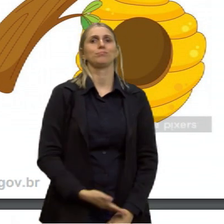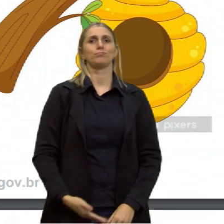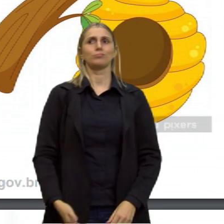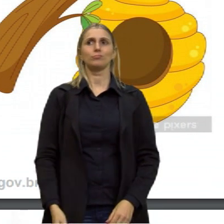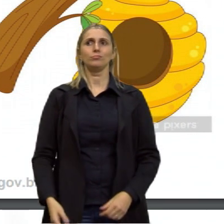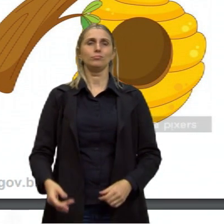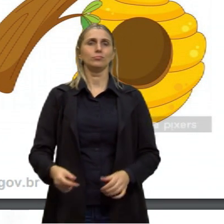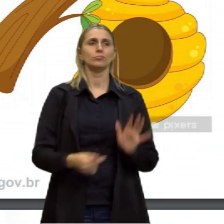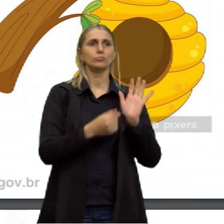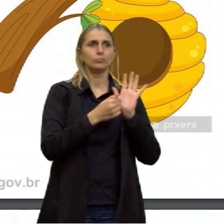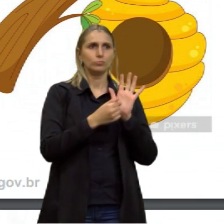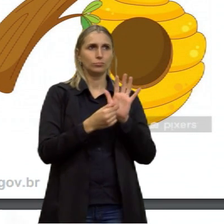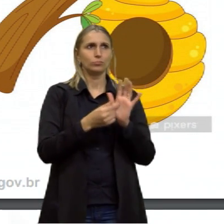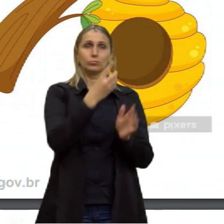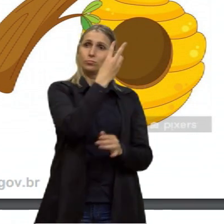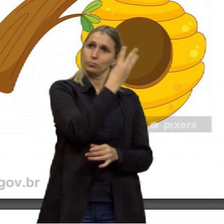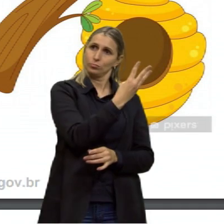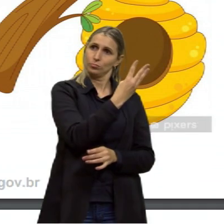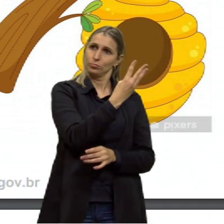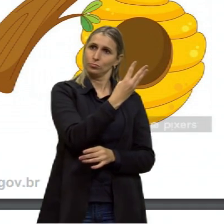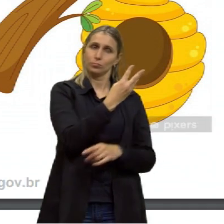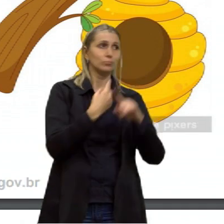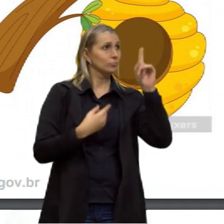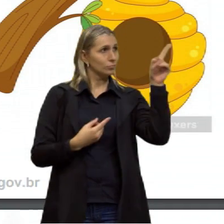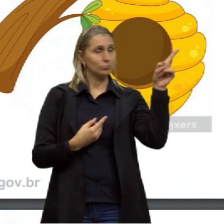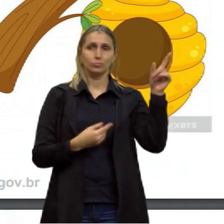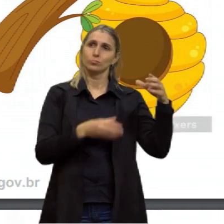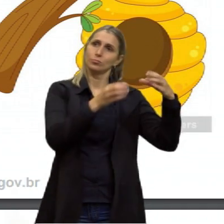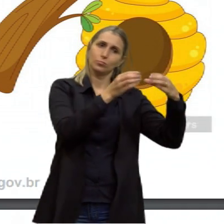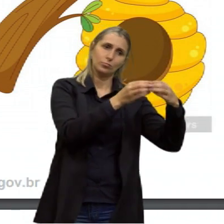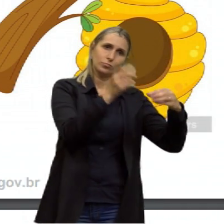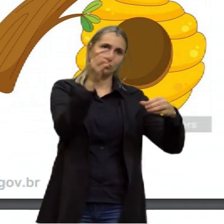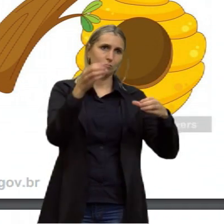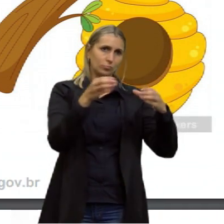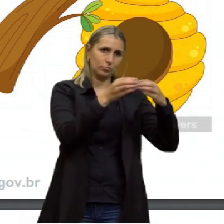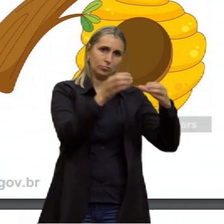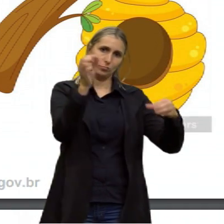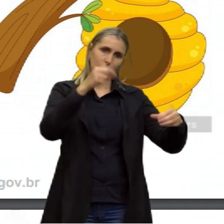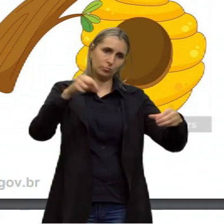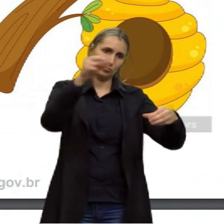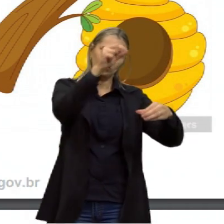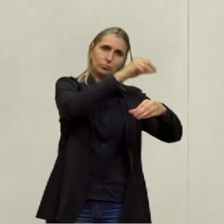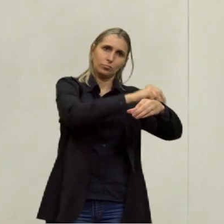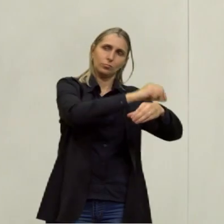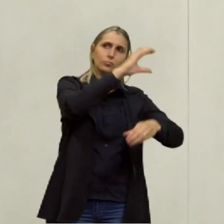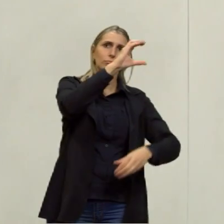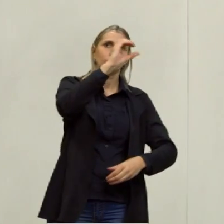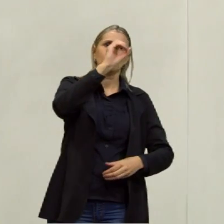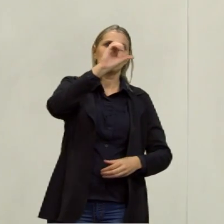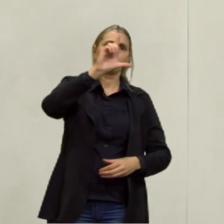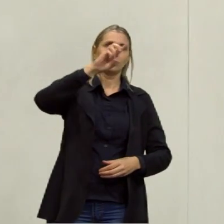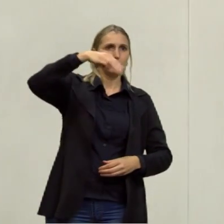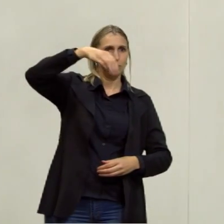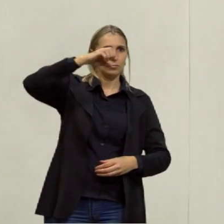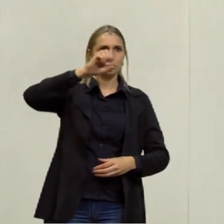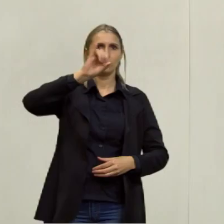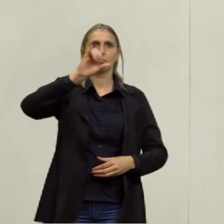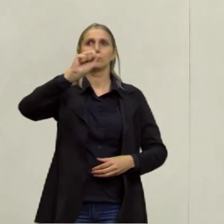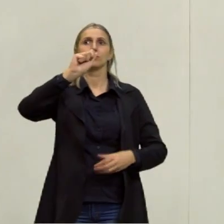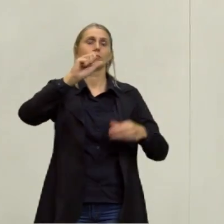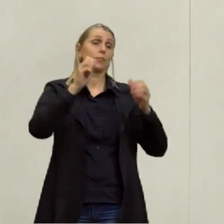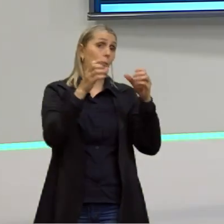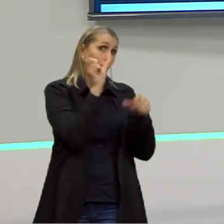eu posso aqui três imagens de colmeia e é uma palavra que vai determinar um conjunto